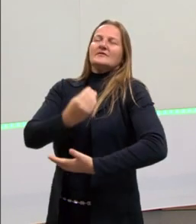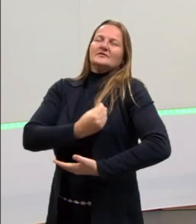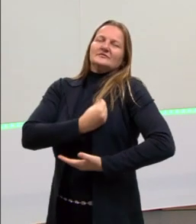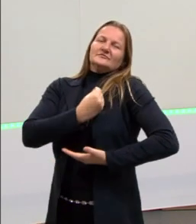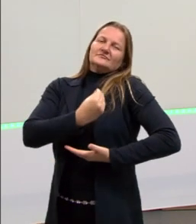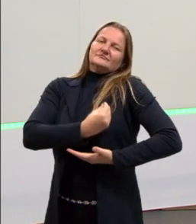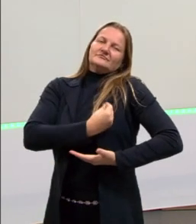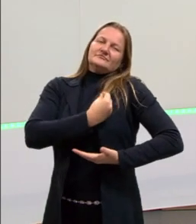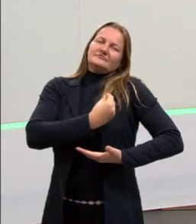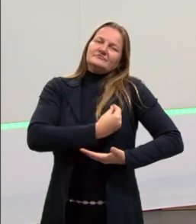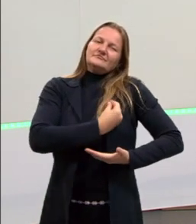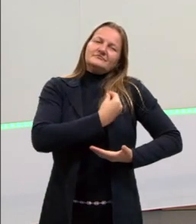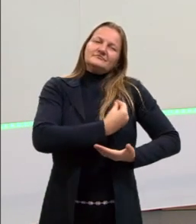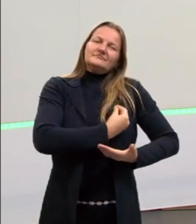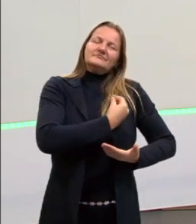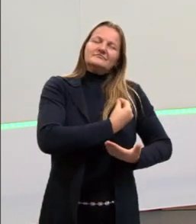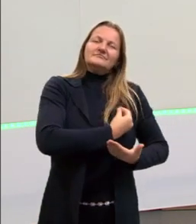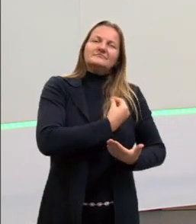vida